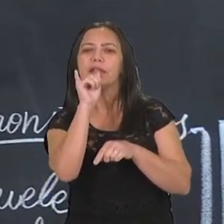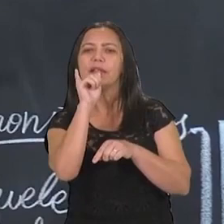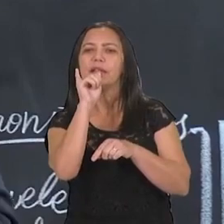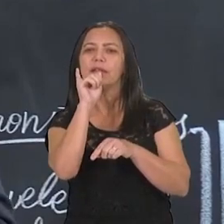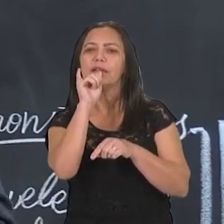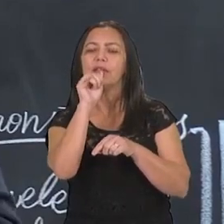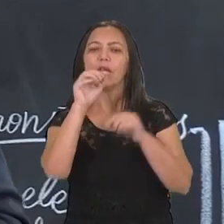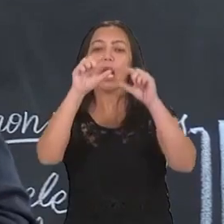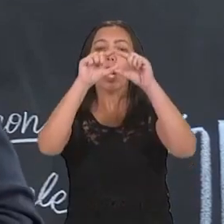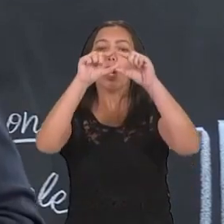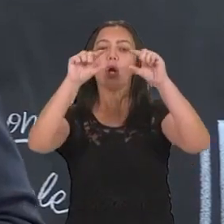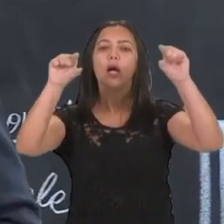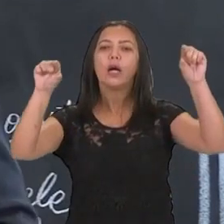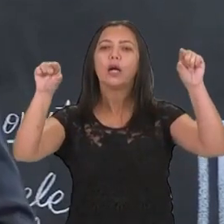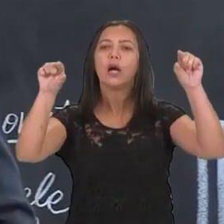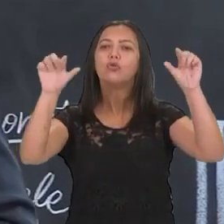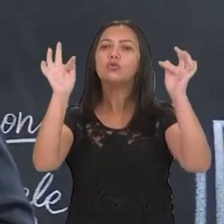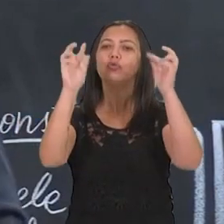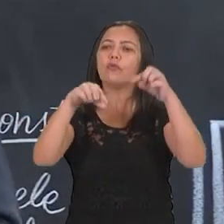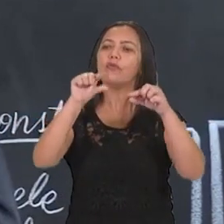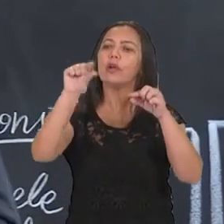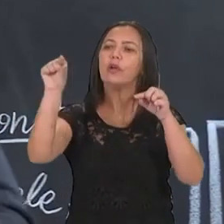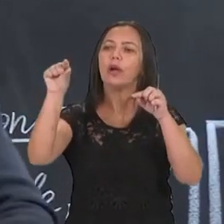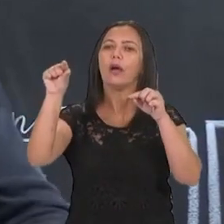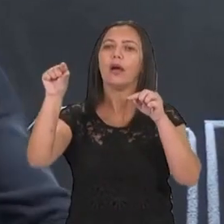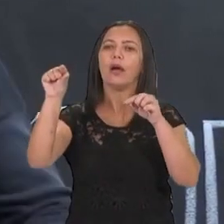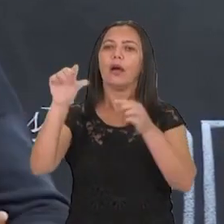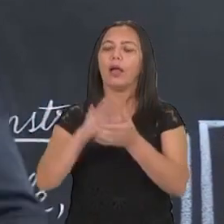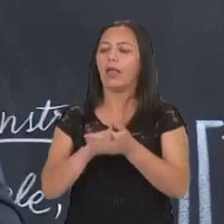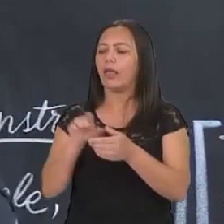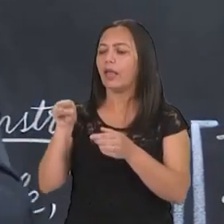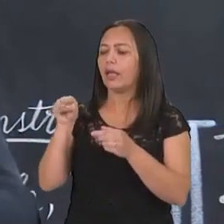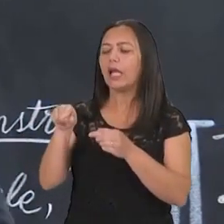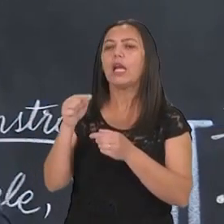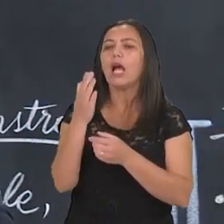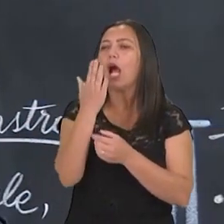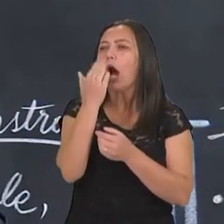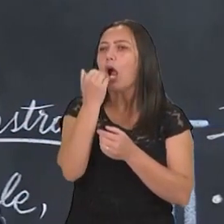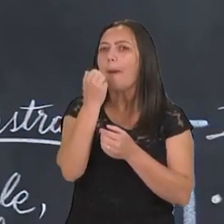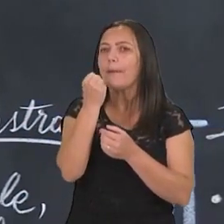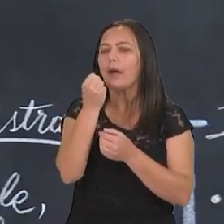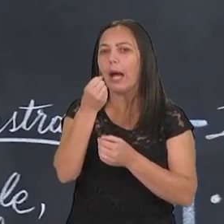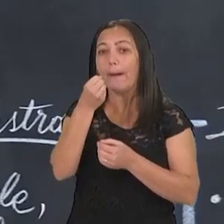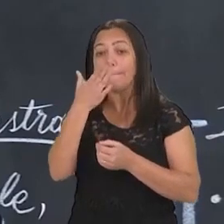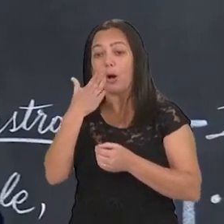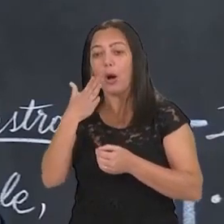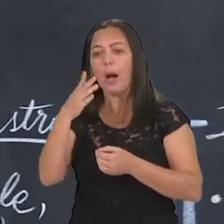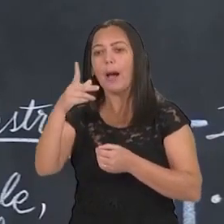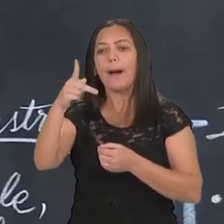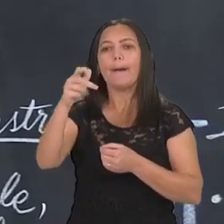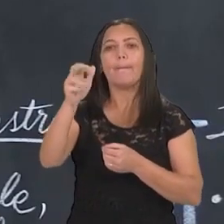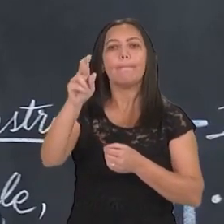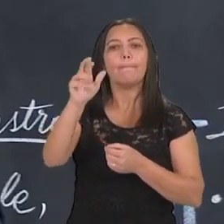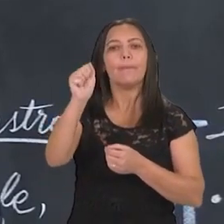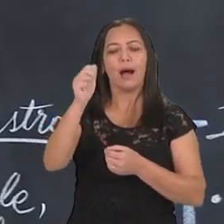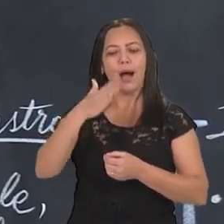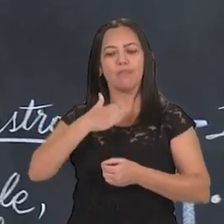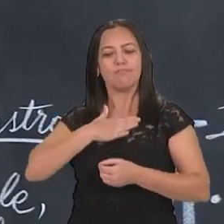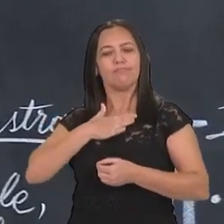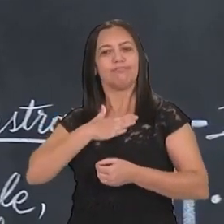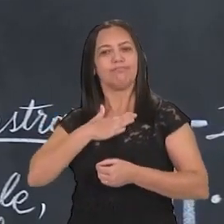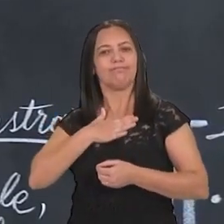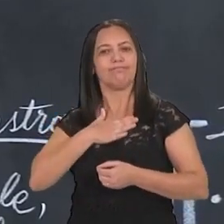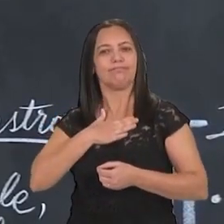pronome oblíquo é no final da oração também, claro. Quando eu digo, por exemplo, esta refeição é muito boa para mim, ou seja, o pronome oblíquo ele vem no final, logo depois da